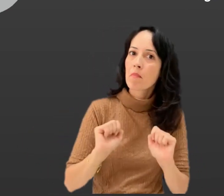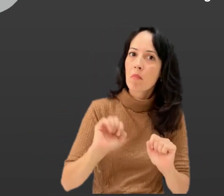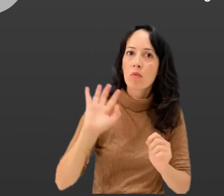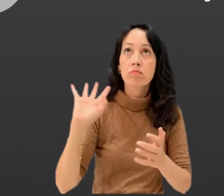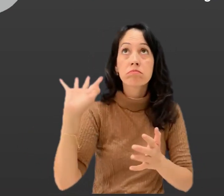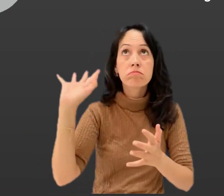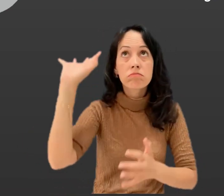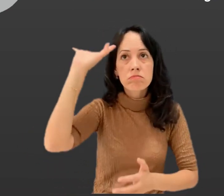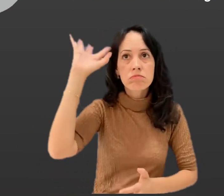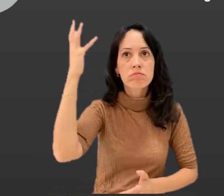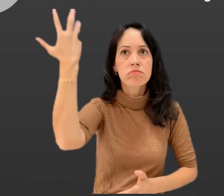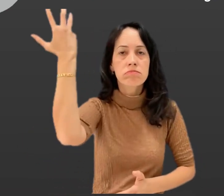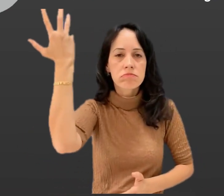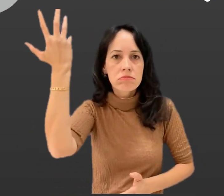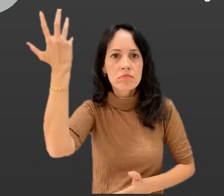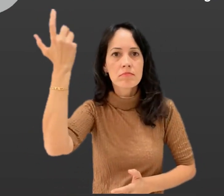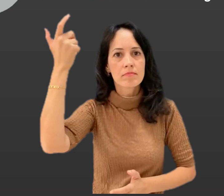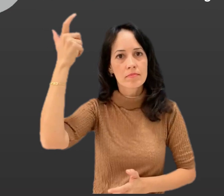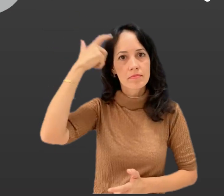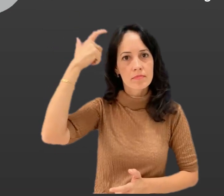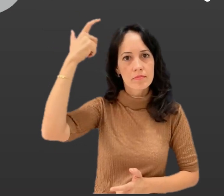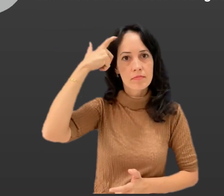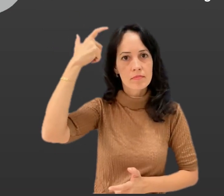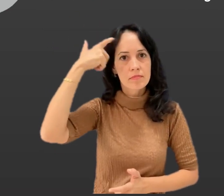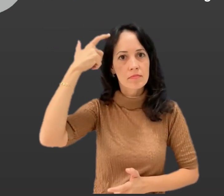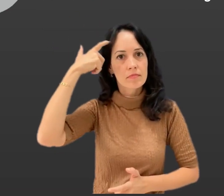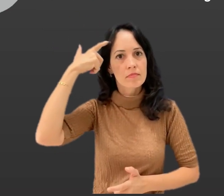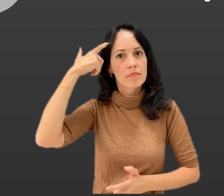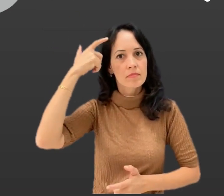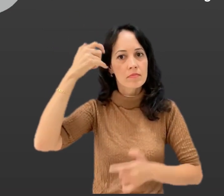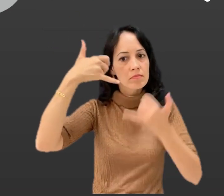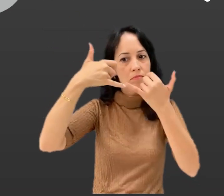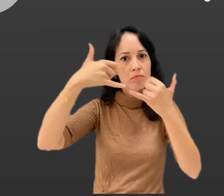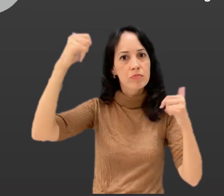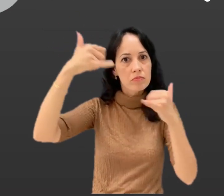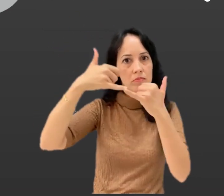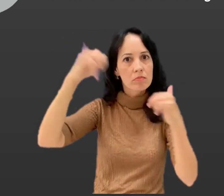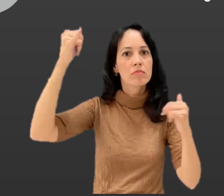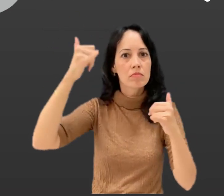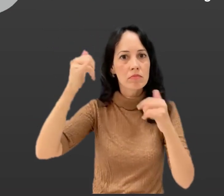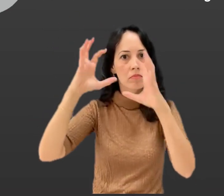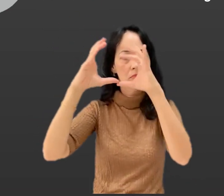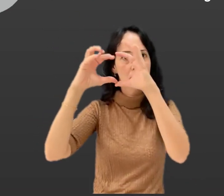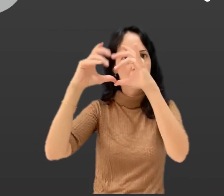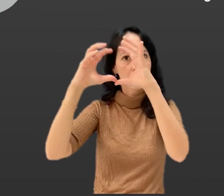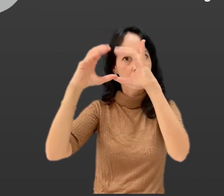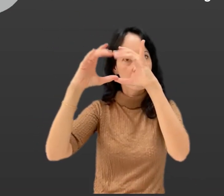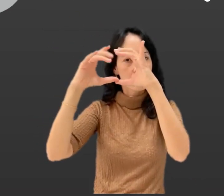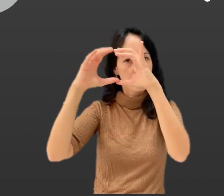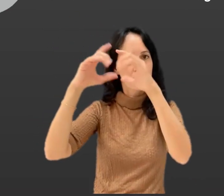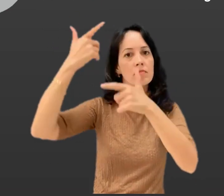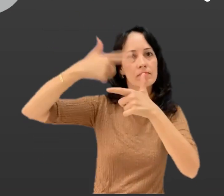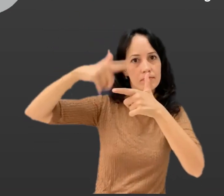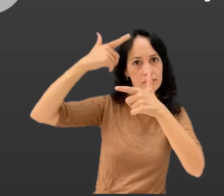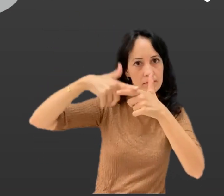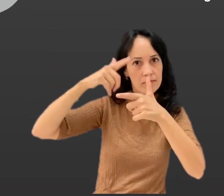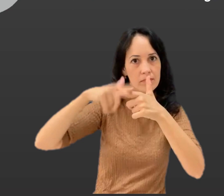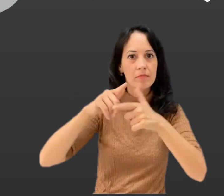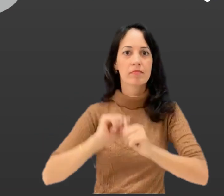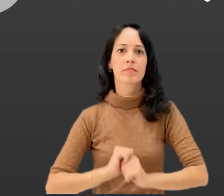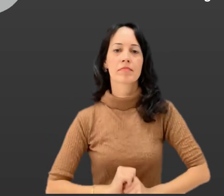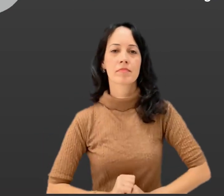lesão cerebral propriamente dita e ser apenas um problema de funcionamento do próprio cérebro. De qualquer maneira,